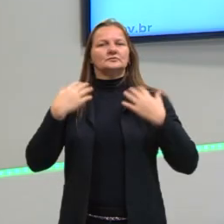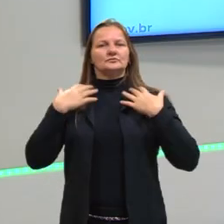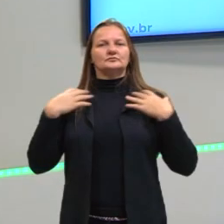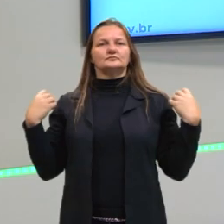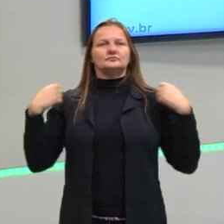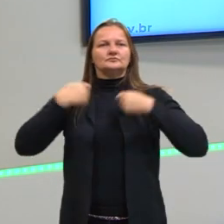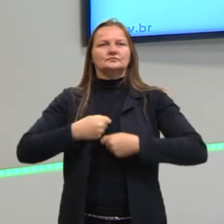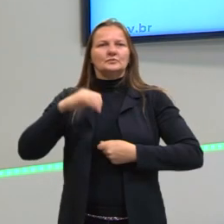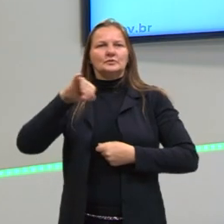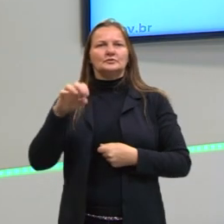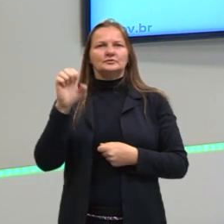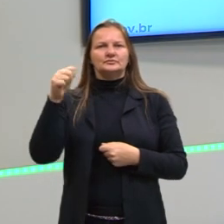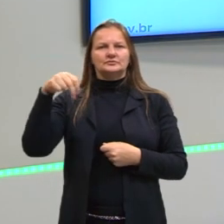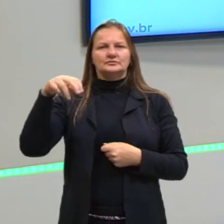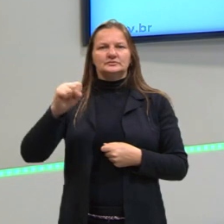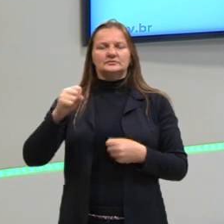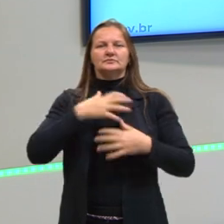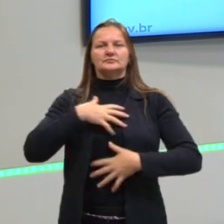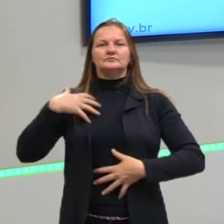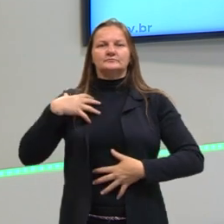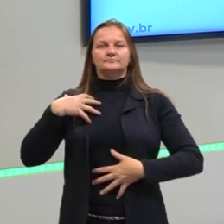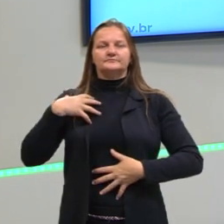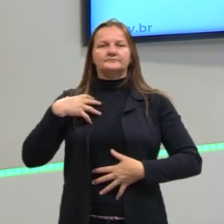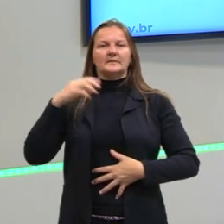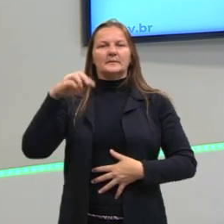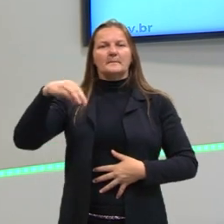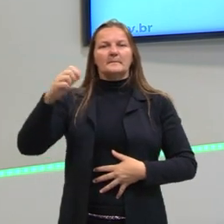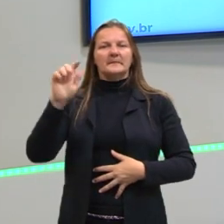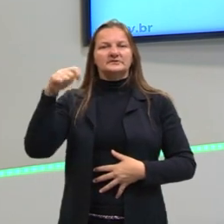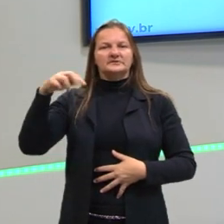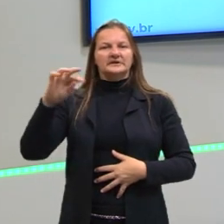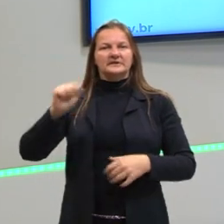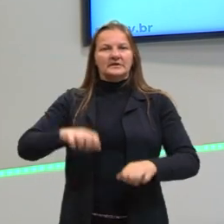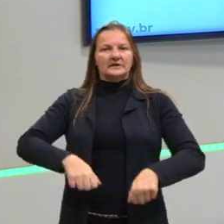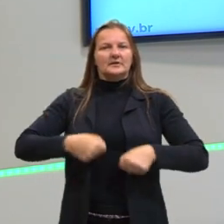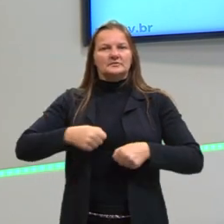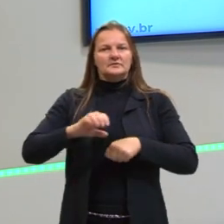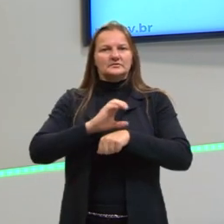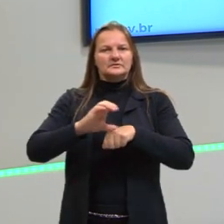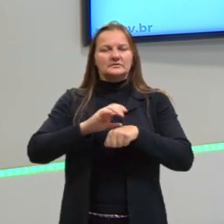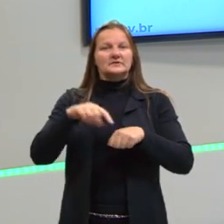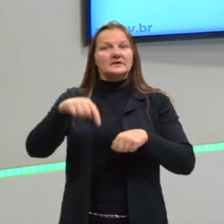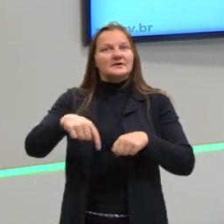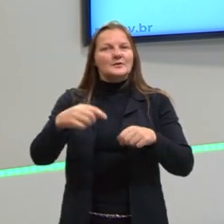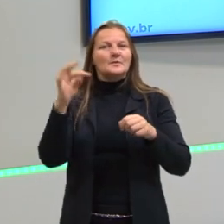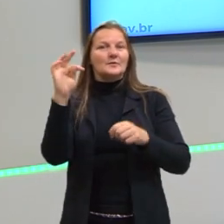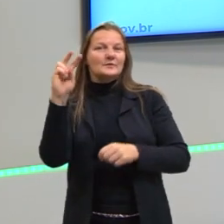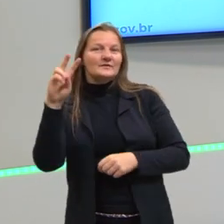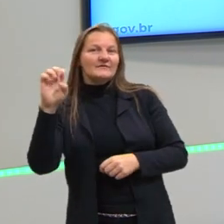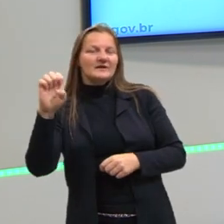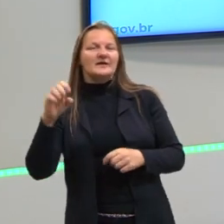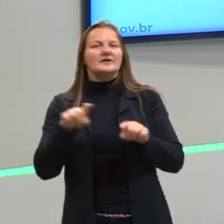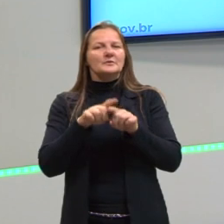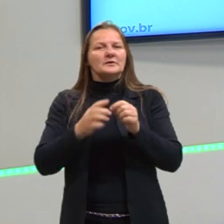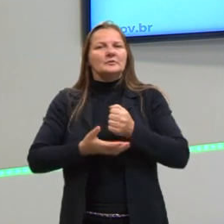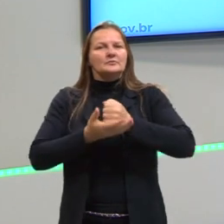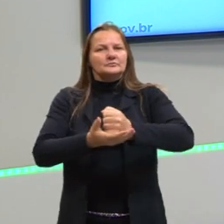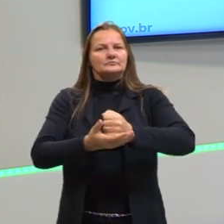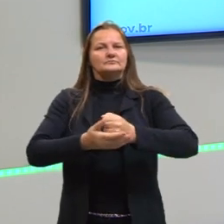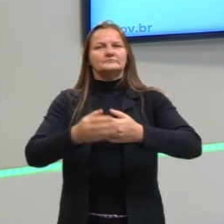uma jaqueta jeans e uma camiseta mais genta uma calça cinza estou aqui com os meus amigos da TV também e